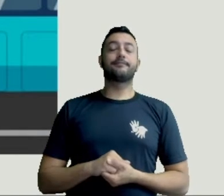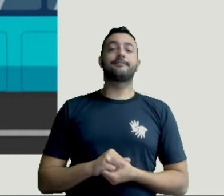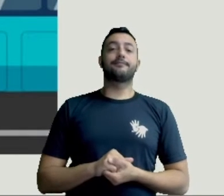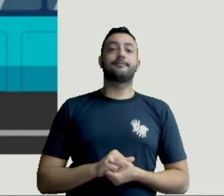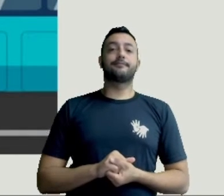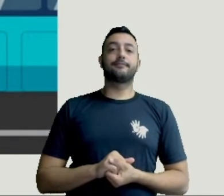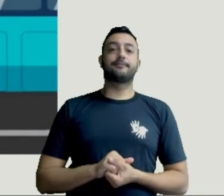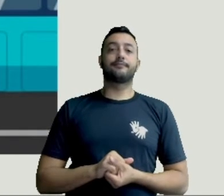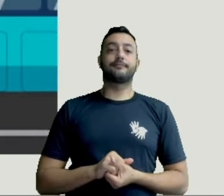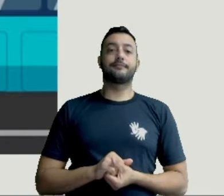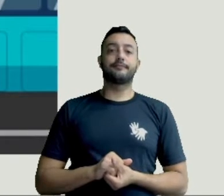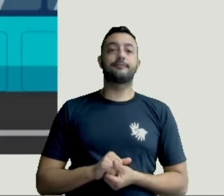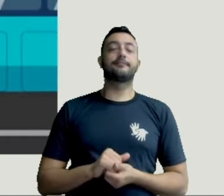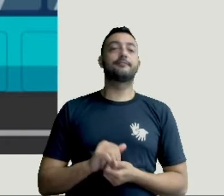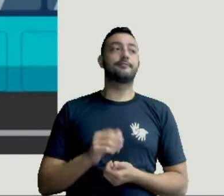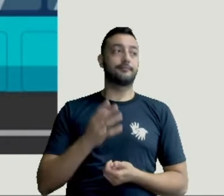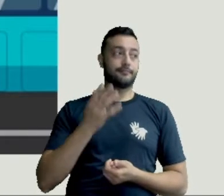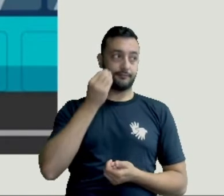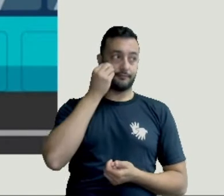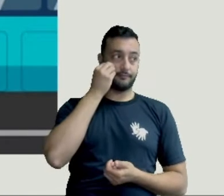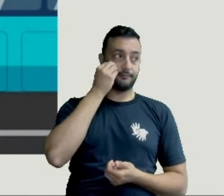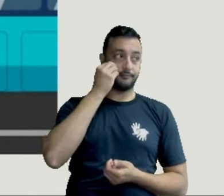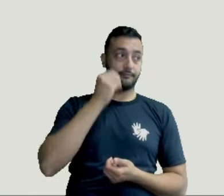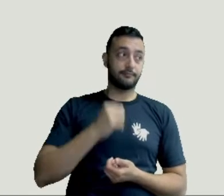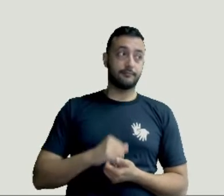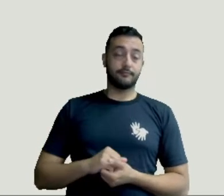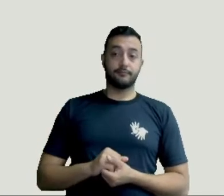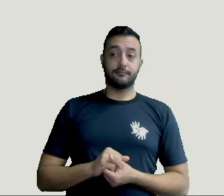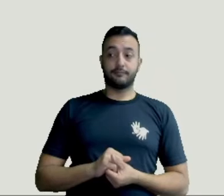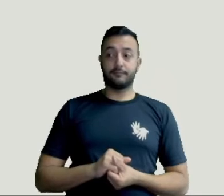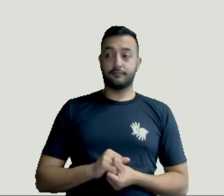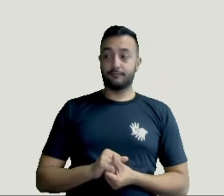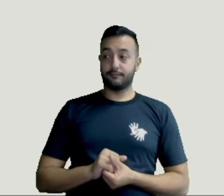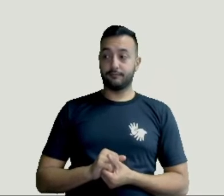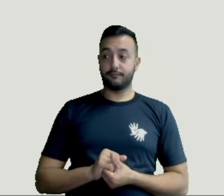aqui. Ó.